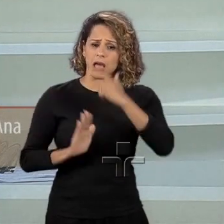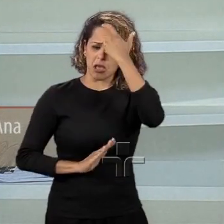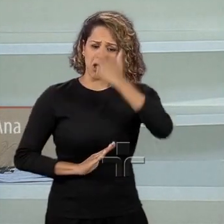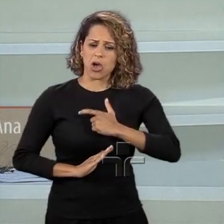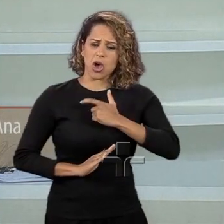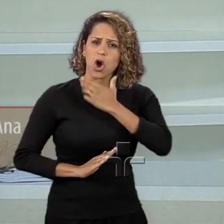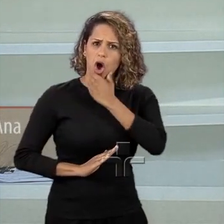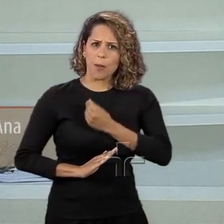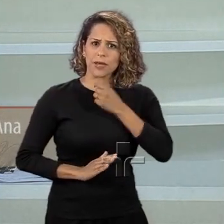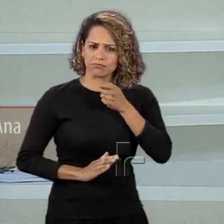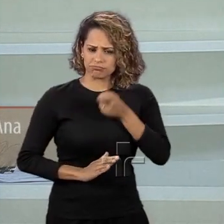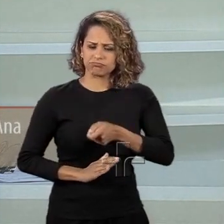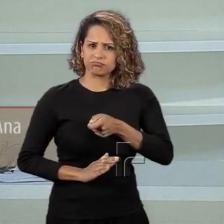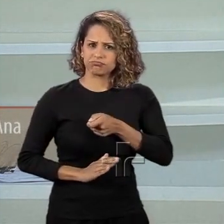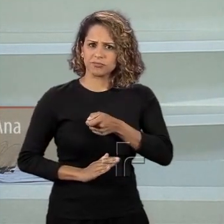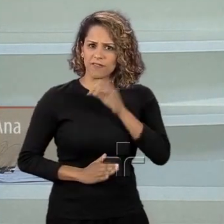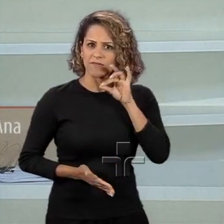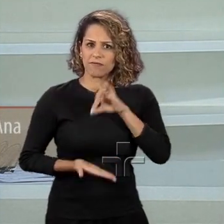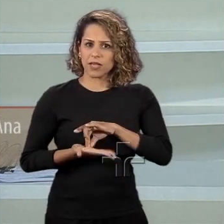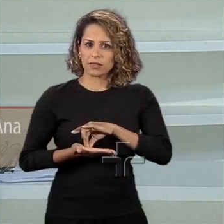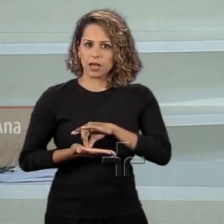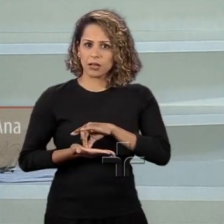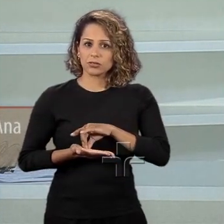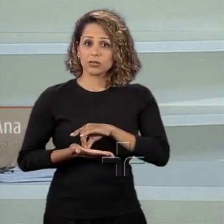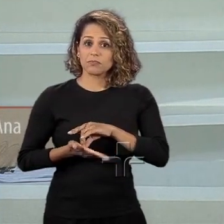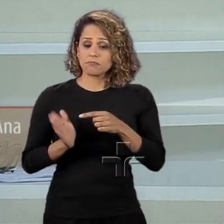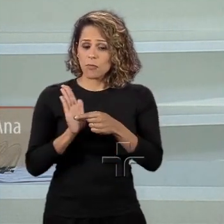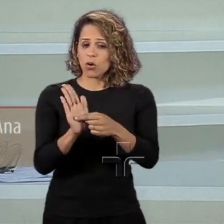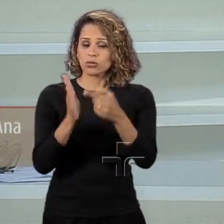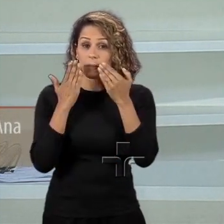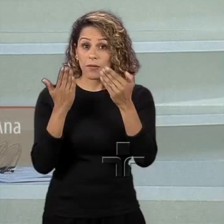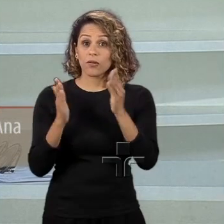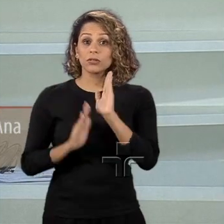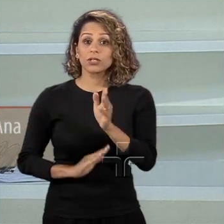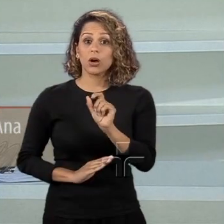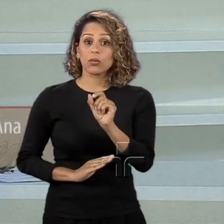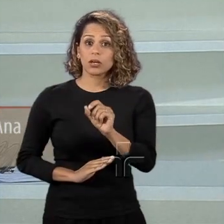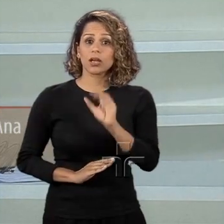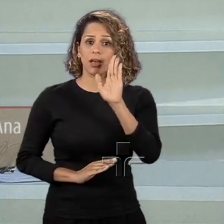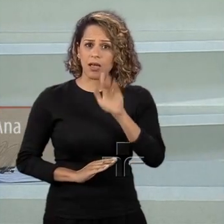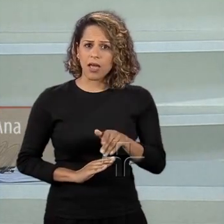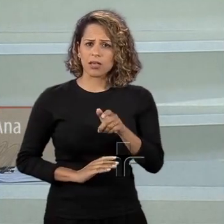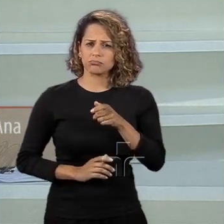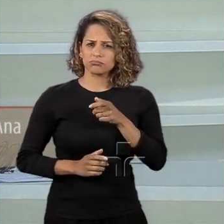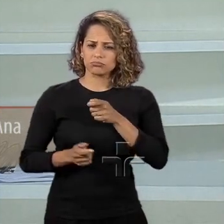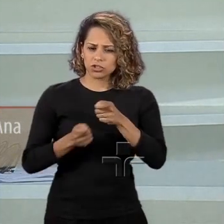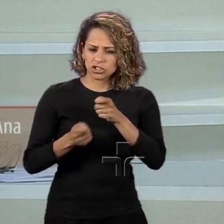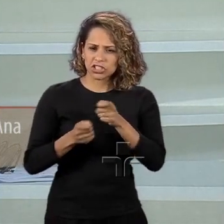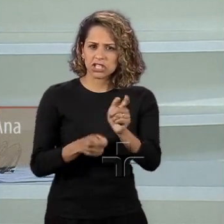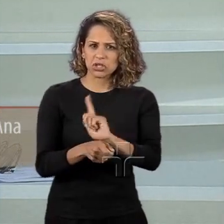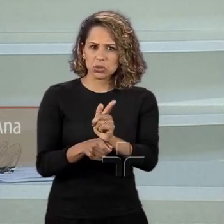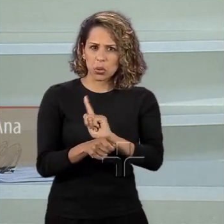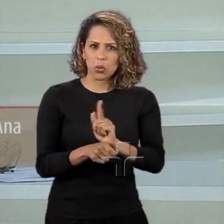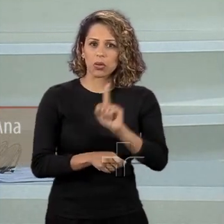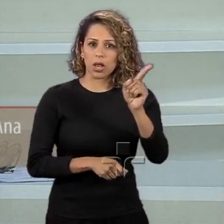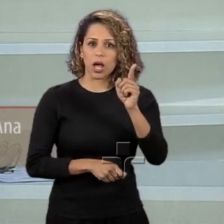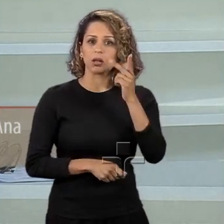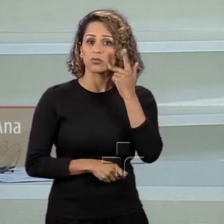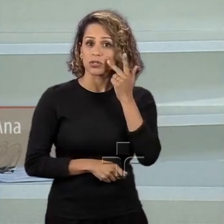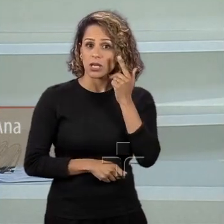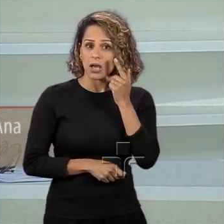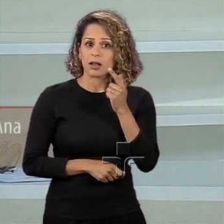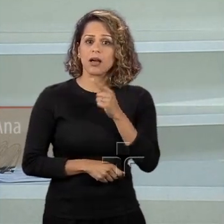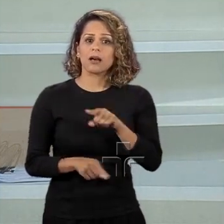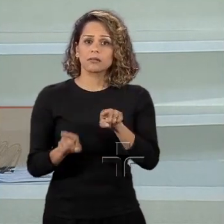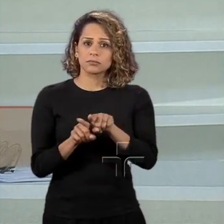já provou que é um grande gestor no estado do Ceará, na capital Fortaleza, no Ministério da